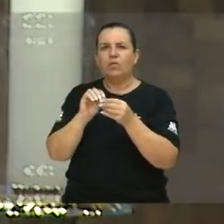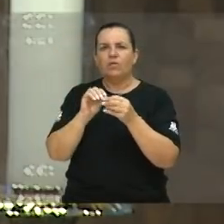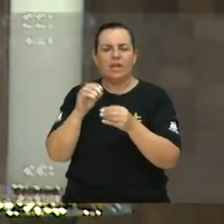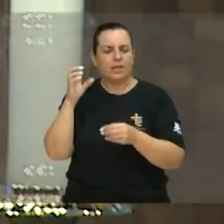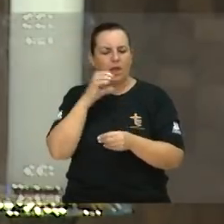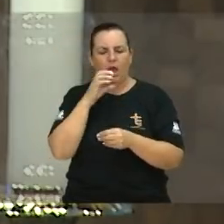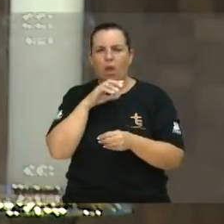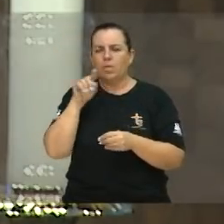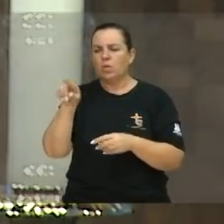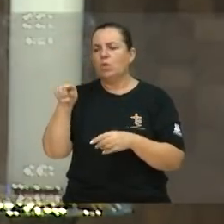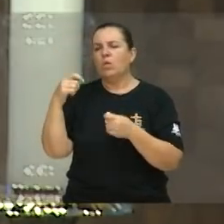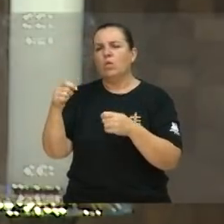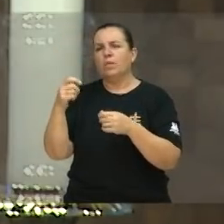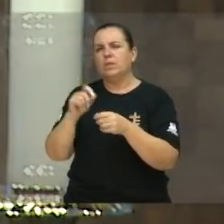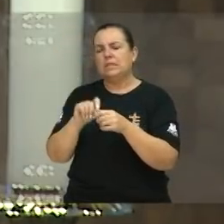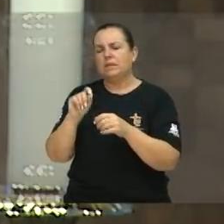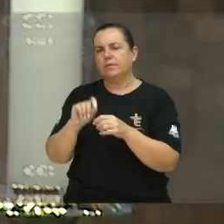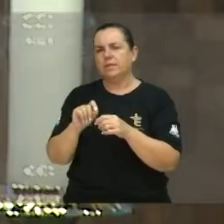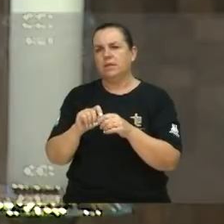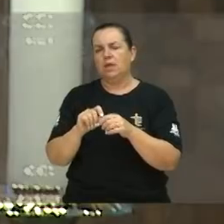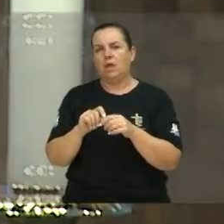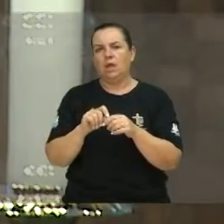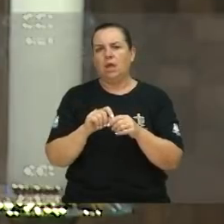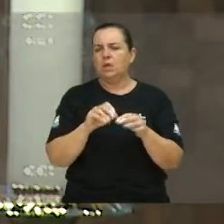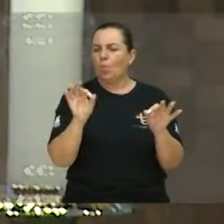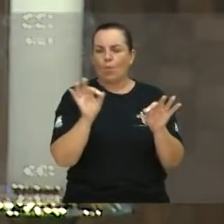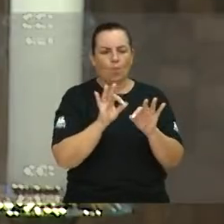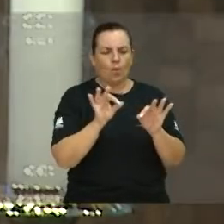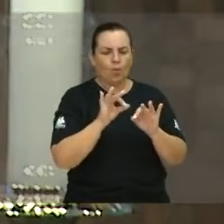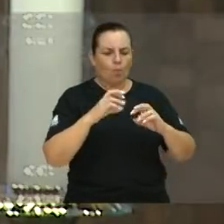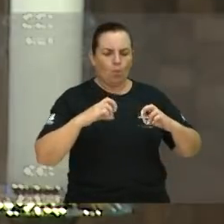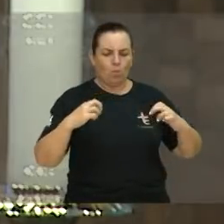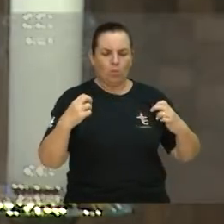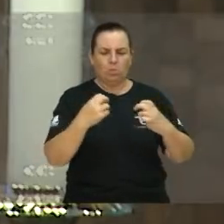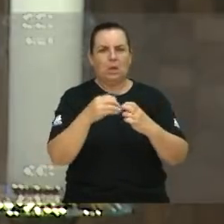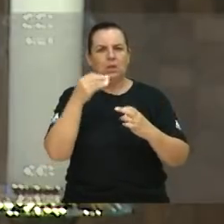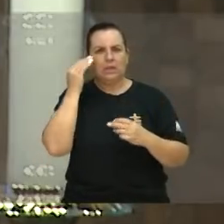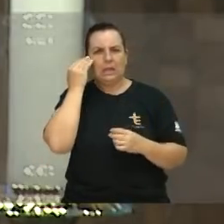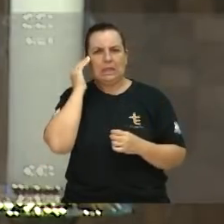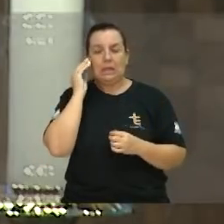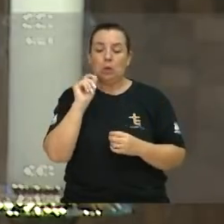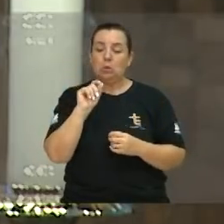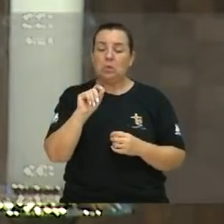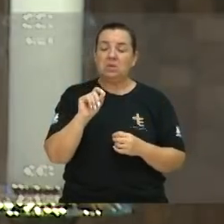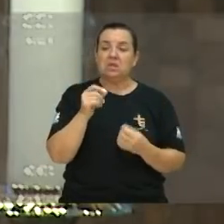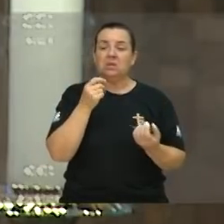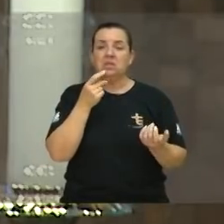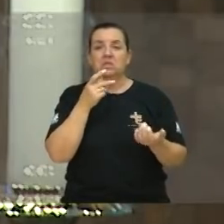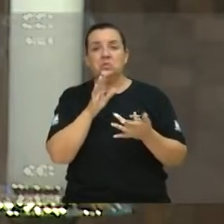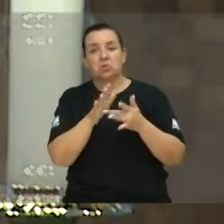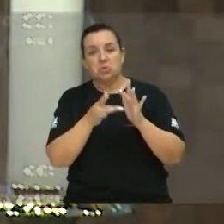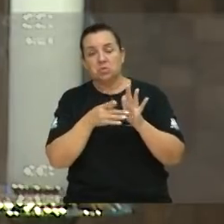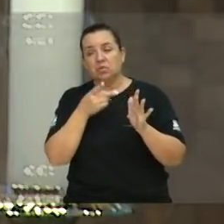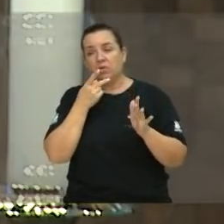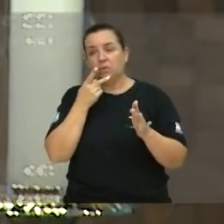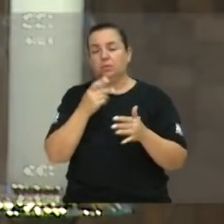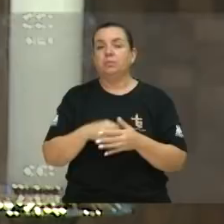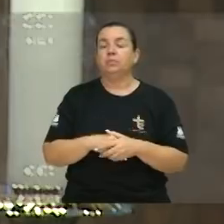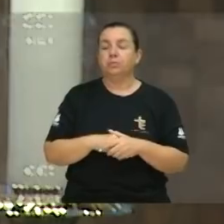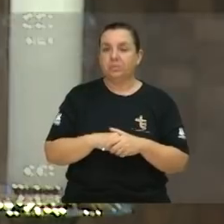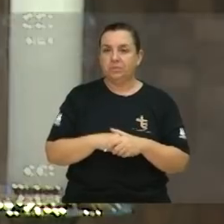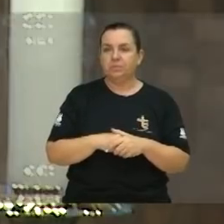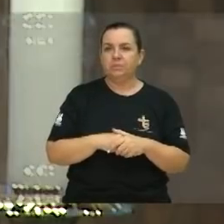depressa o que estás fazendo nenhum dos que estavam à mesa compreendeu porque ele diz era isso